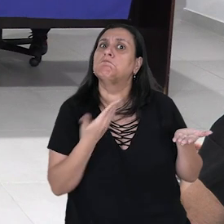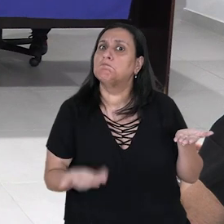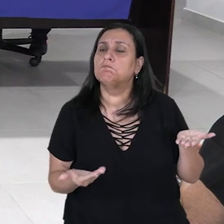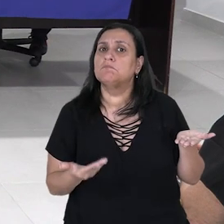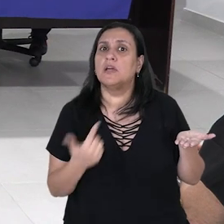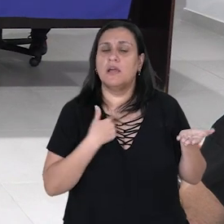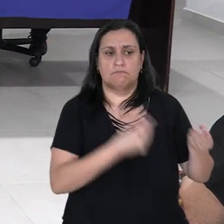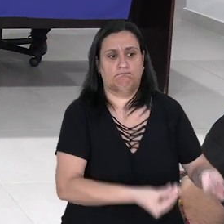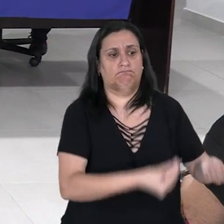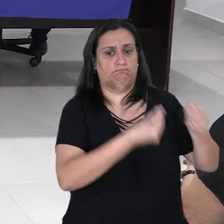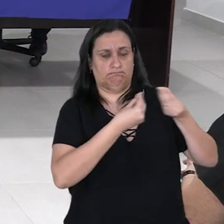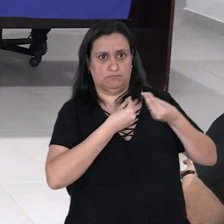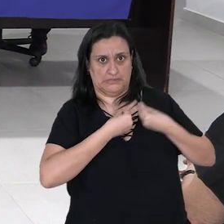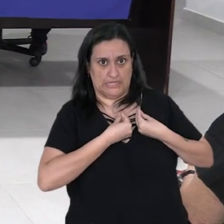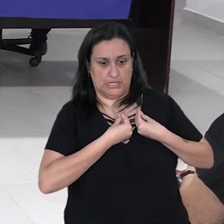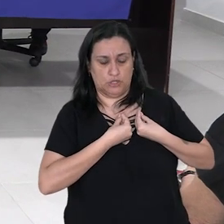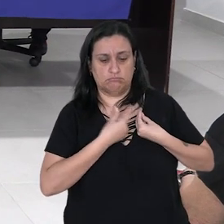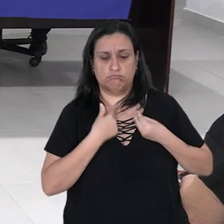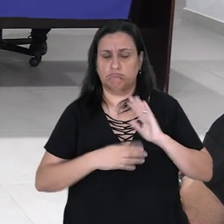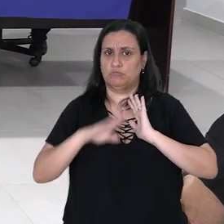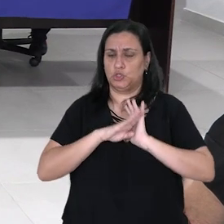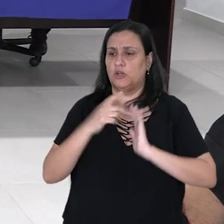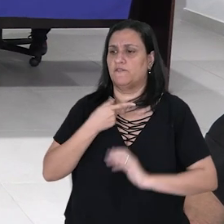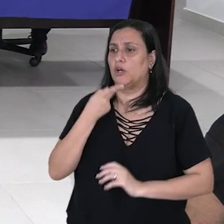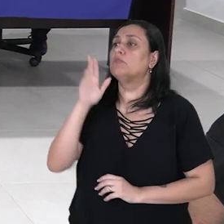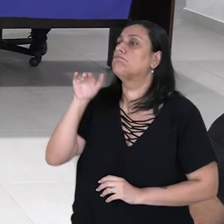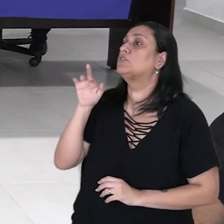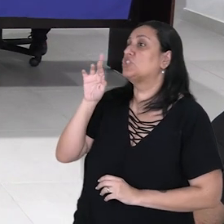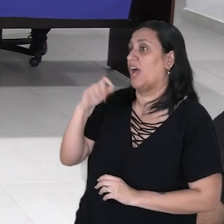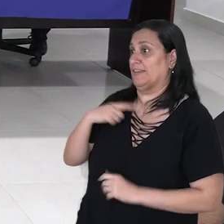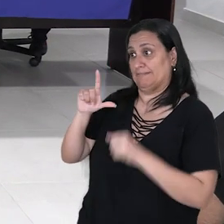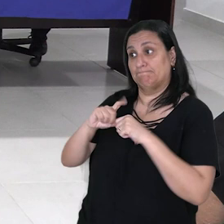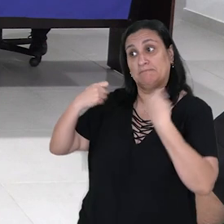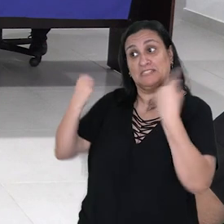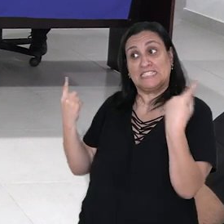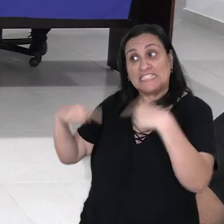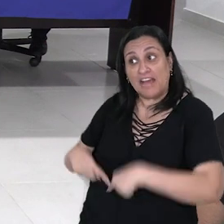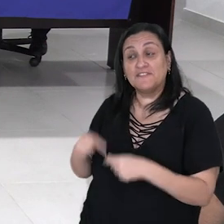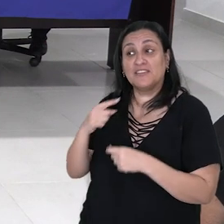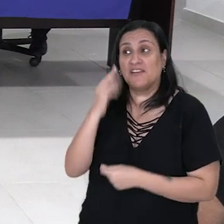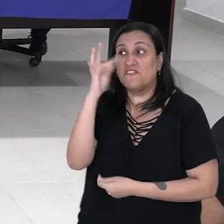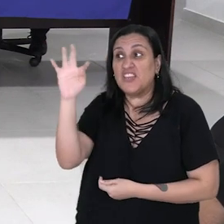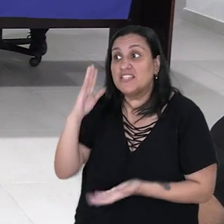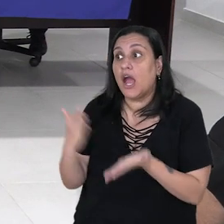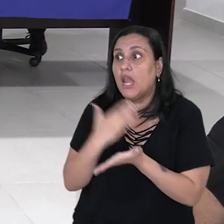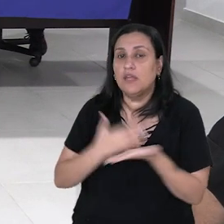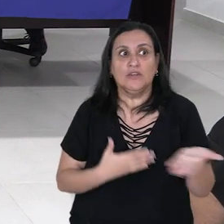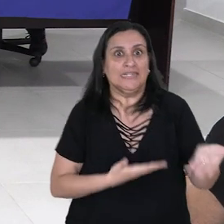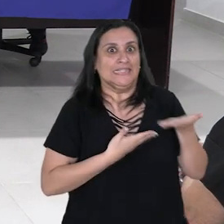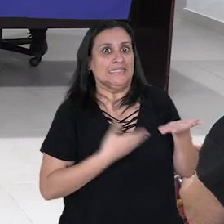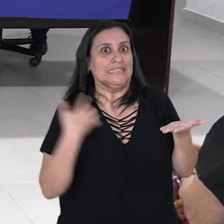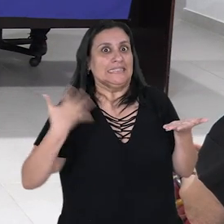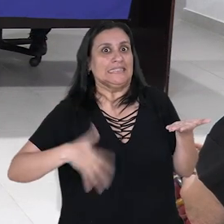Mas quando a Fabiana chegou para mim... Thiago, a gente tem uma missão, um livro de física.